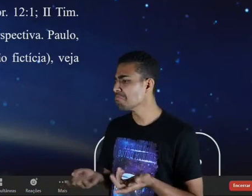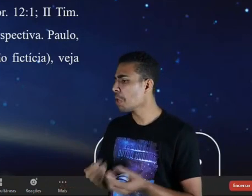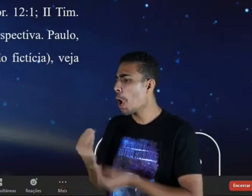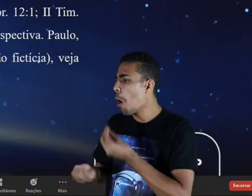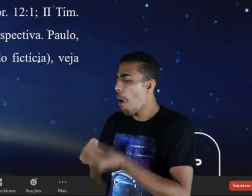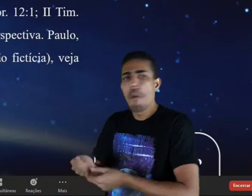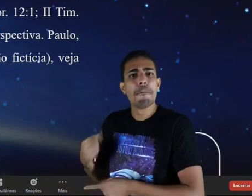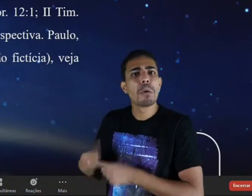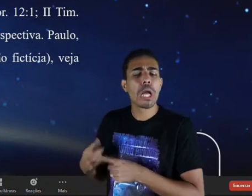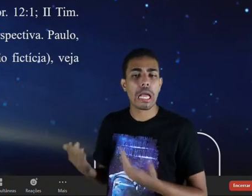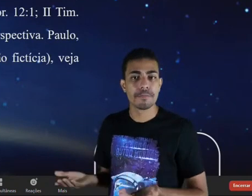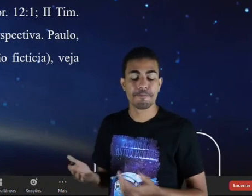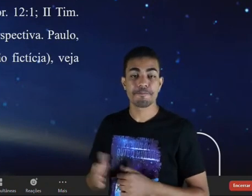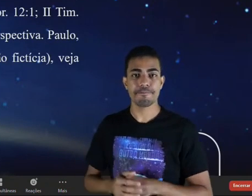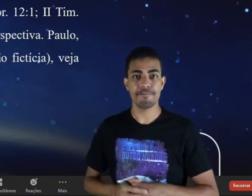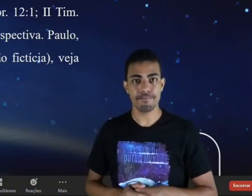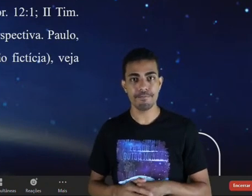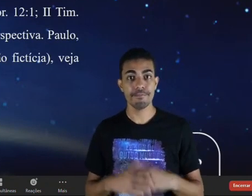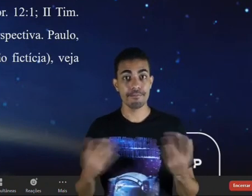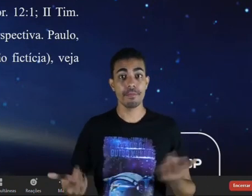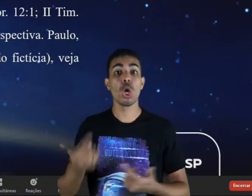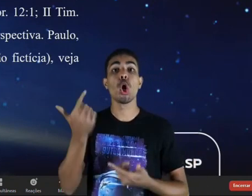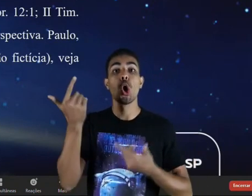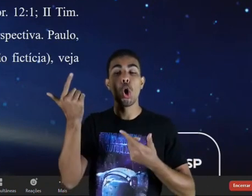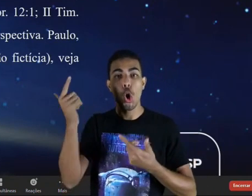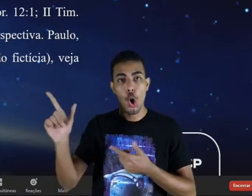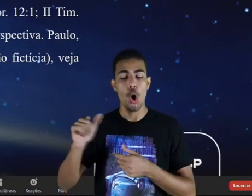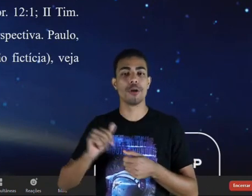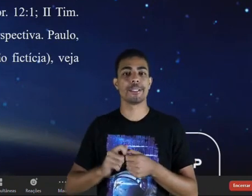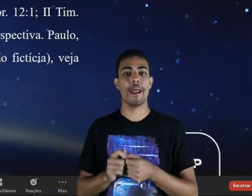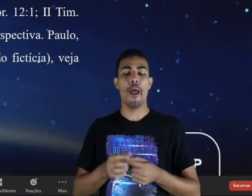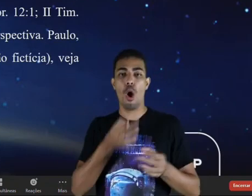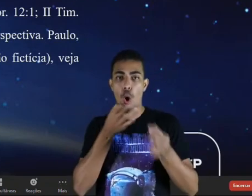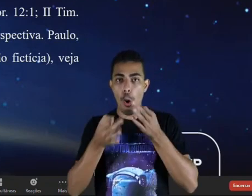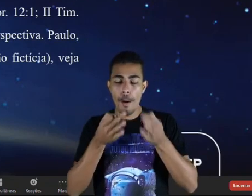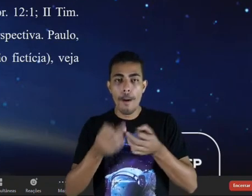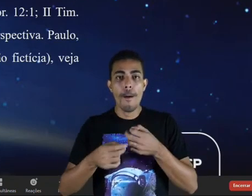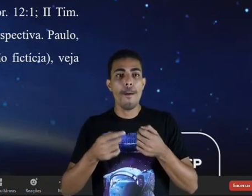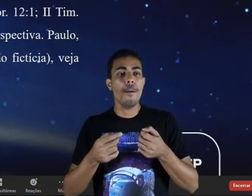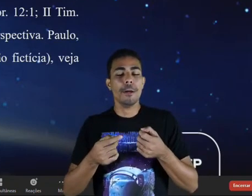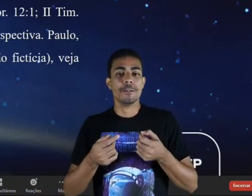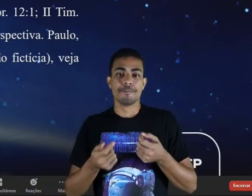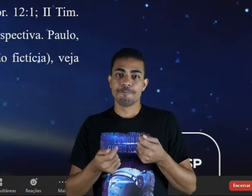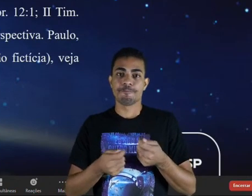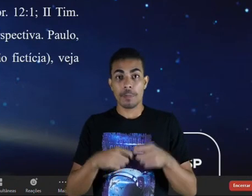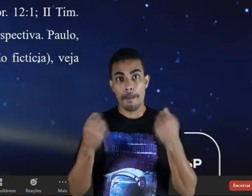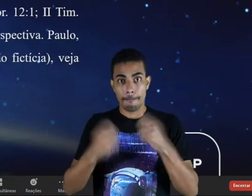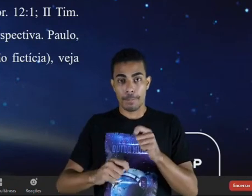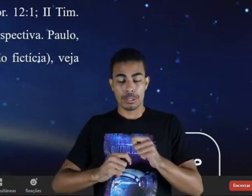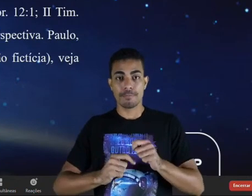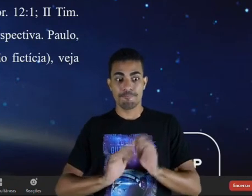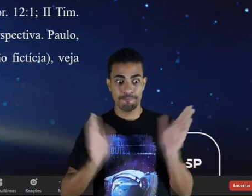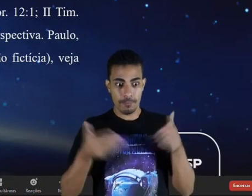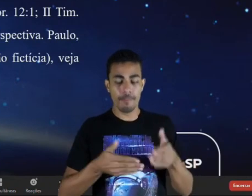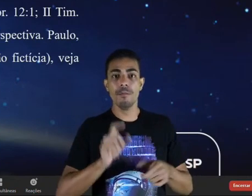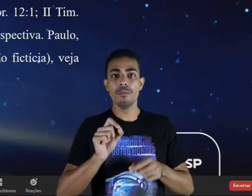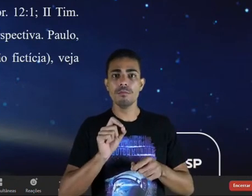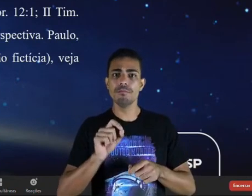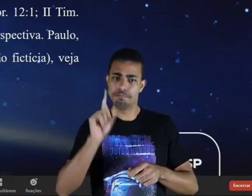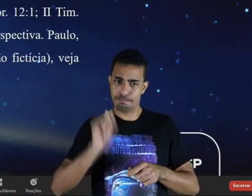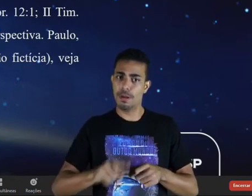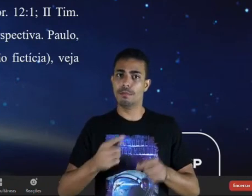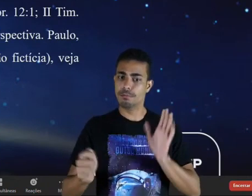usou? Outra forma que você pode olhar o argumento assim mais imediato é o